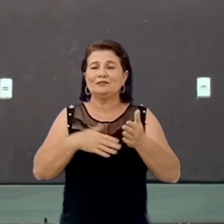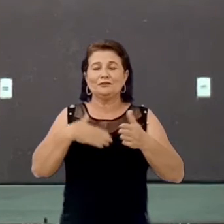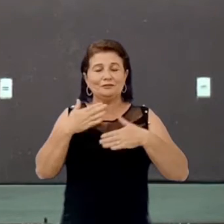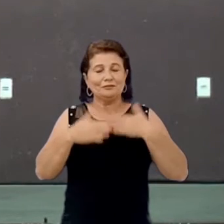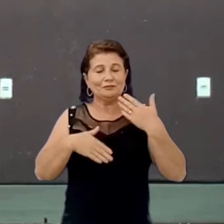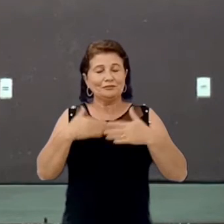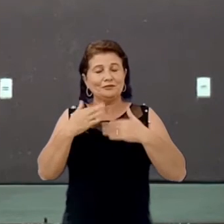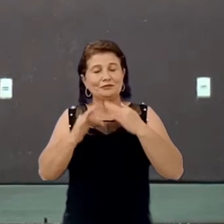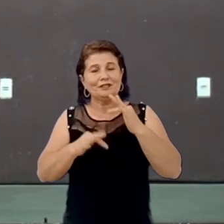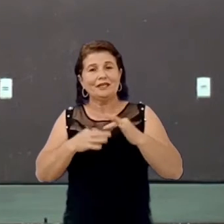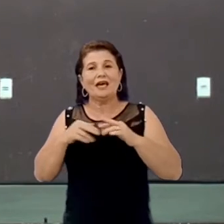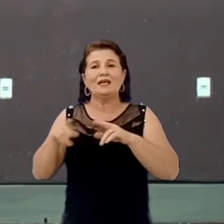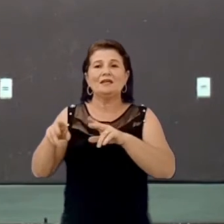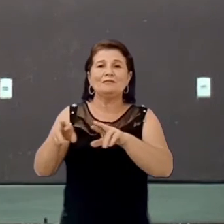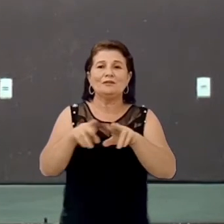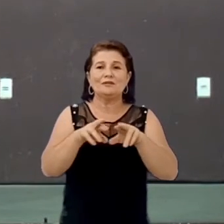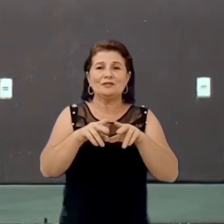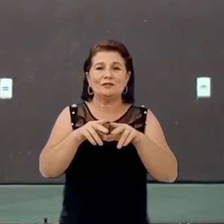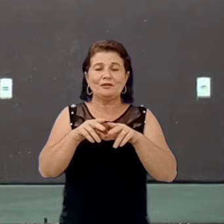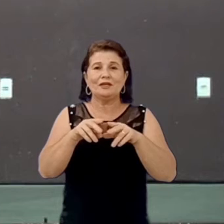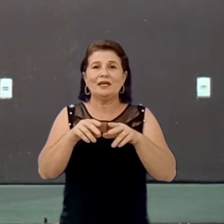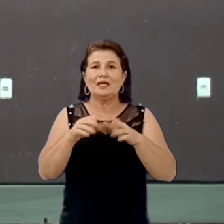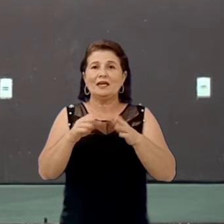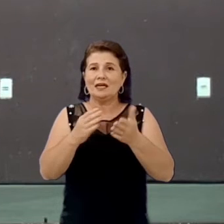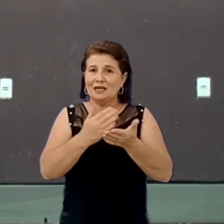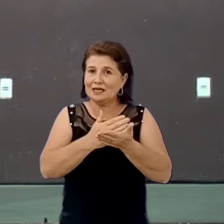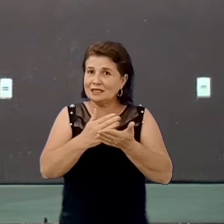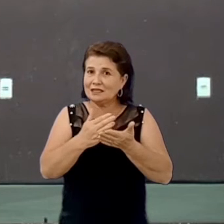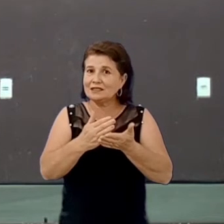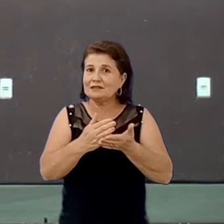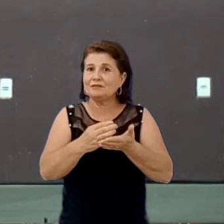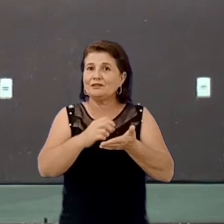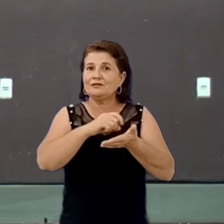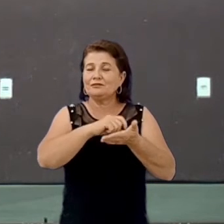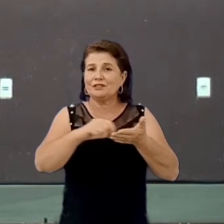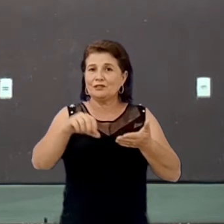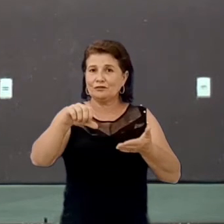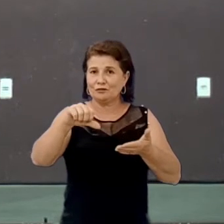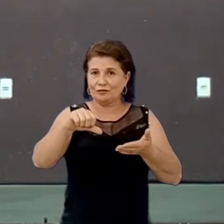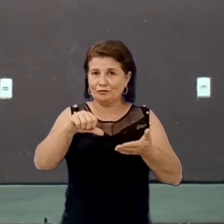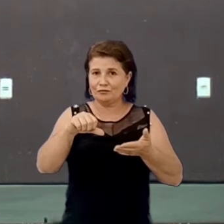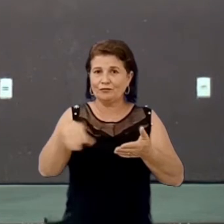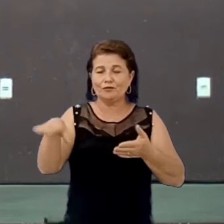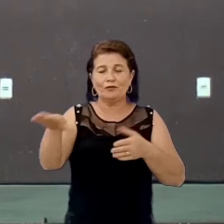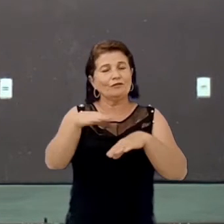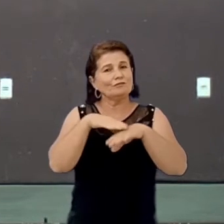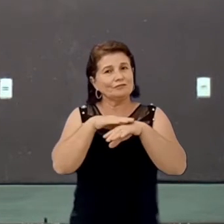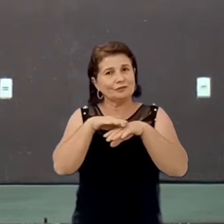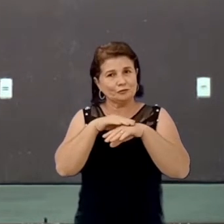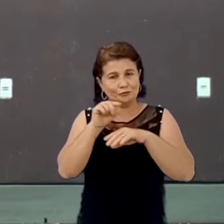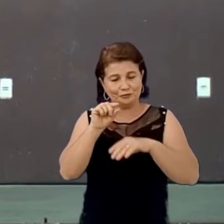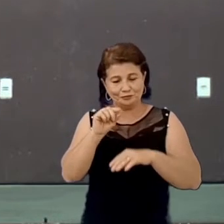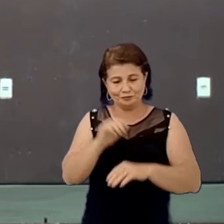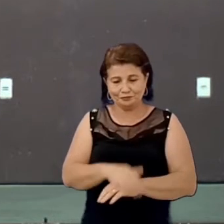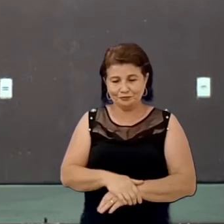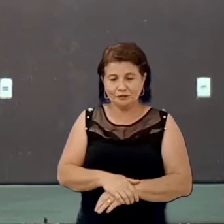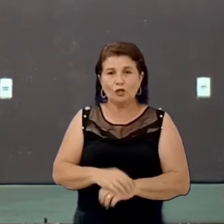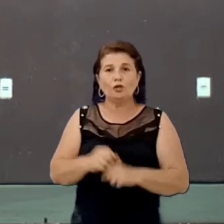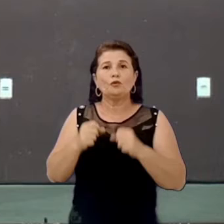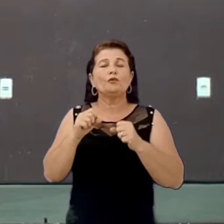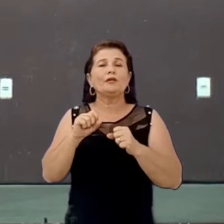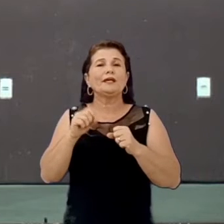E aí, meus irmãos, antes da gente ir para os versículos 9, eu queria só pensar em algumas coisas aqui com vocês. Nós